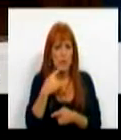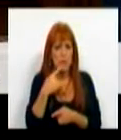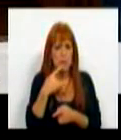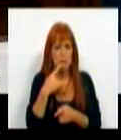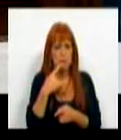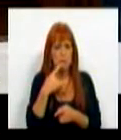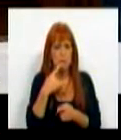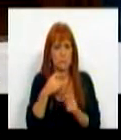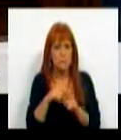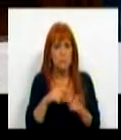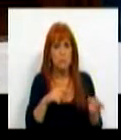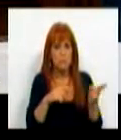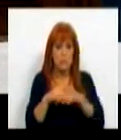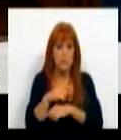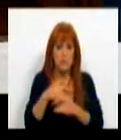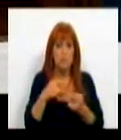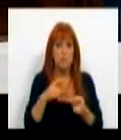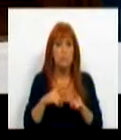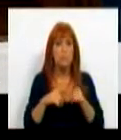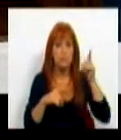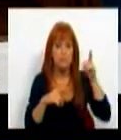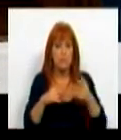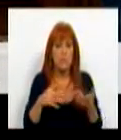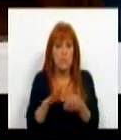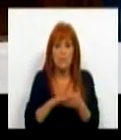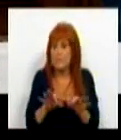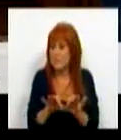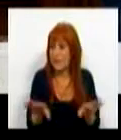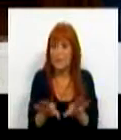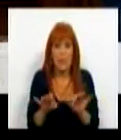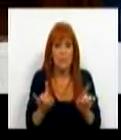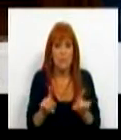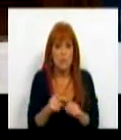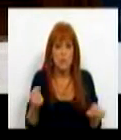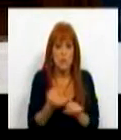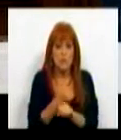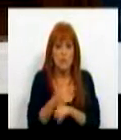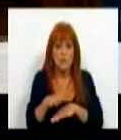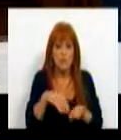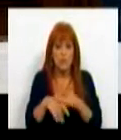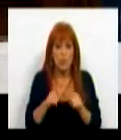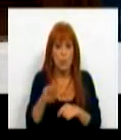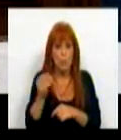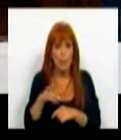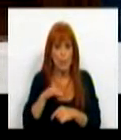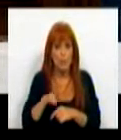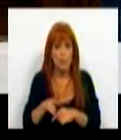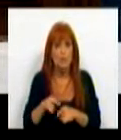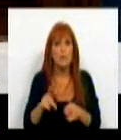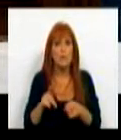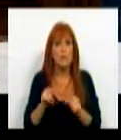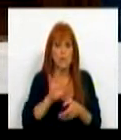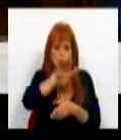up e bottom, que basicamente estava em linha com o exercício que foi feito no Banco de Portugal